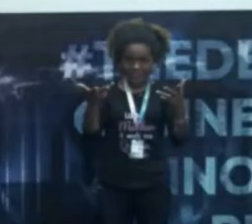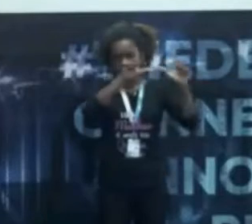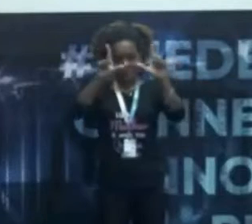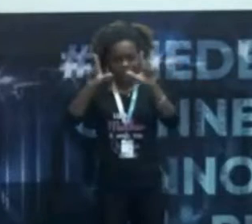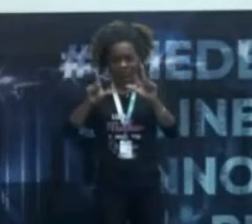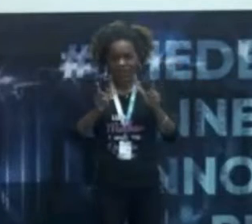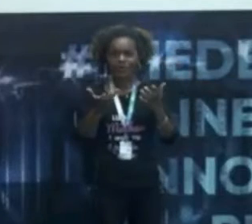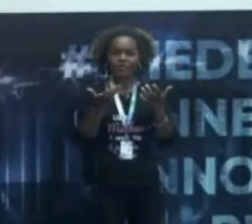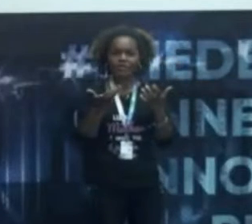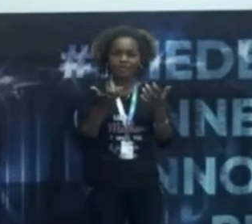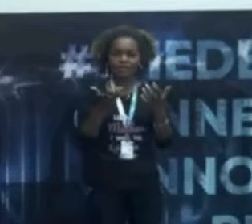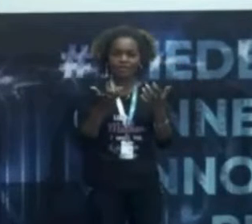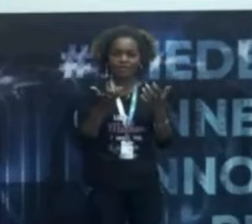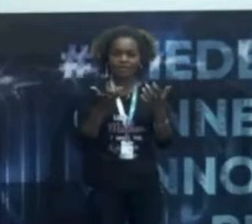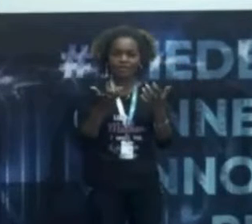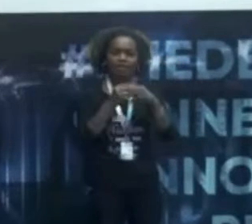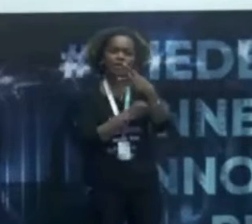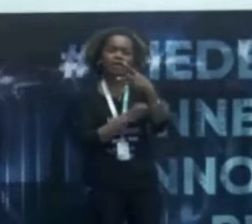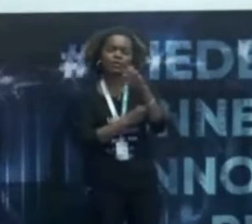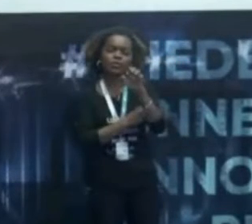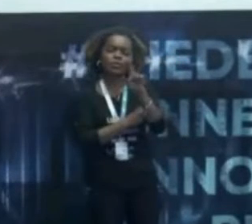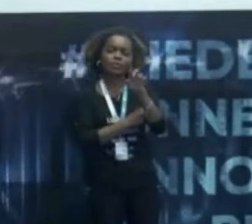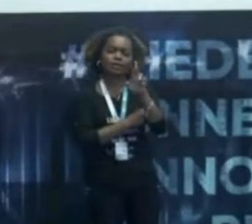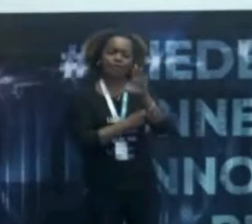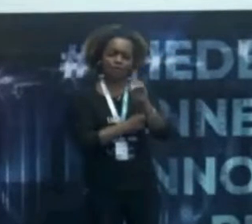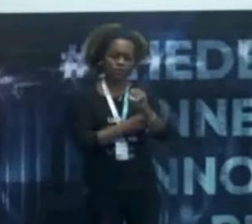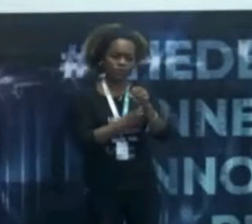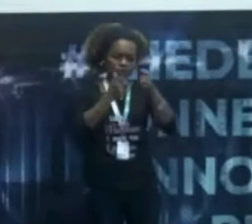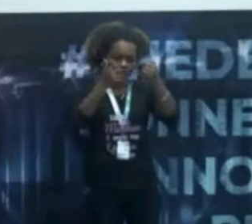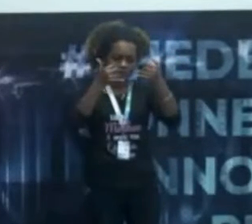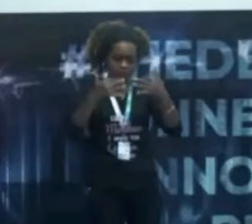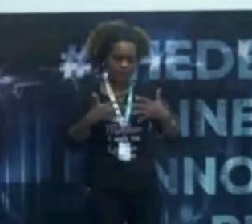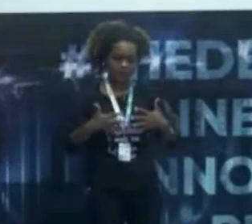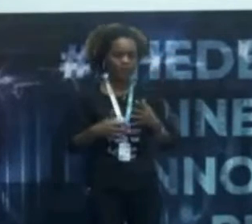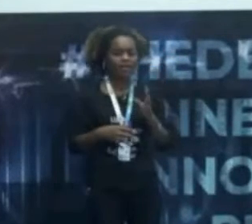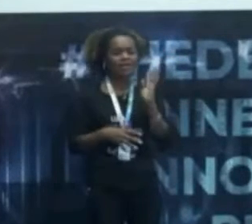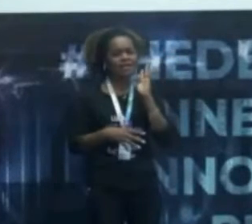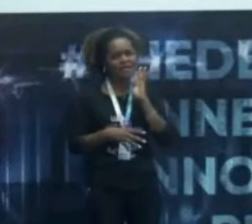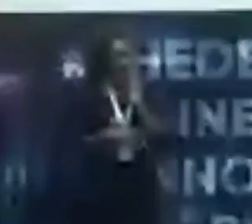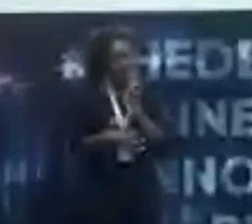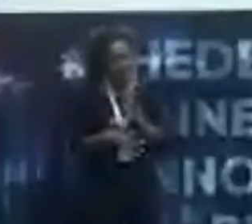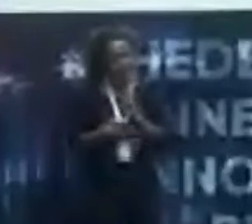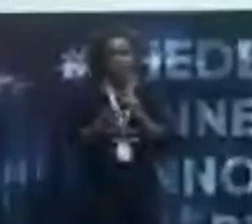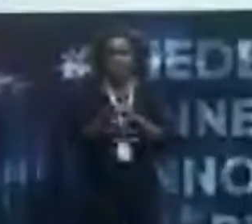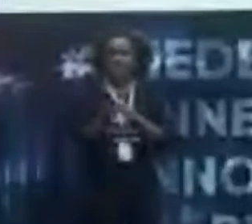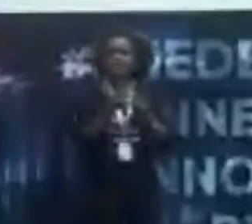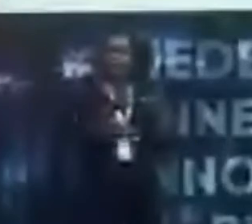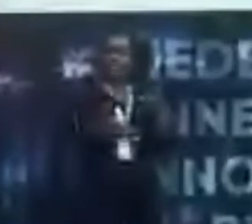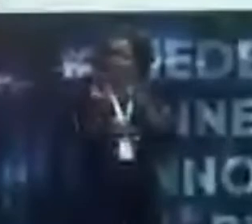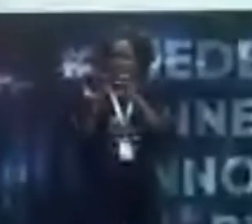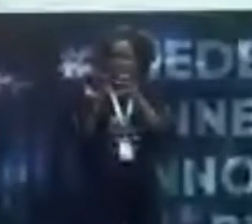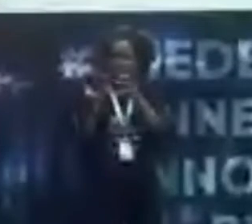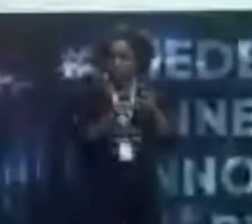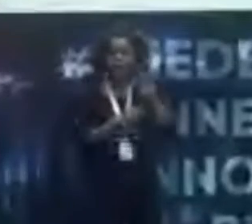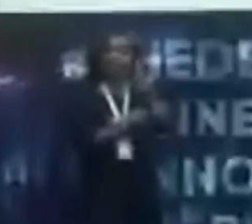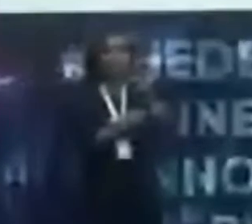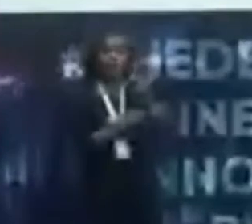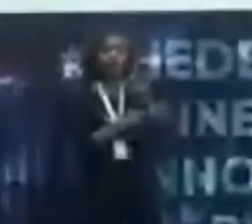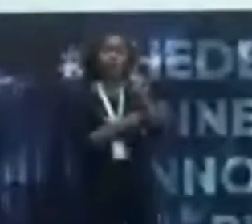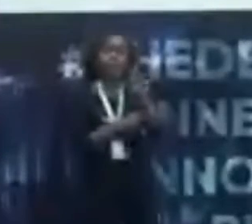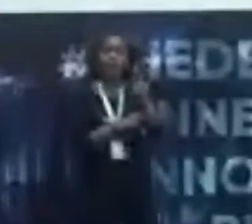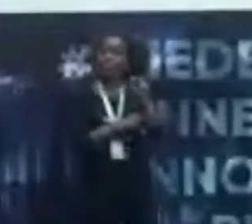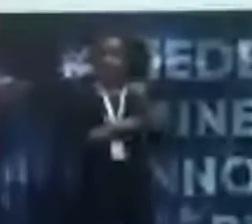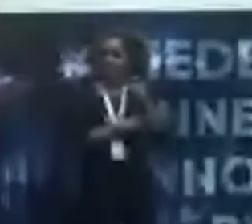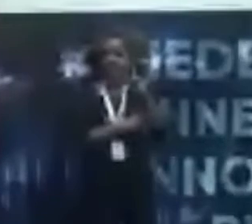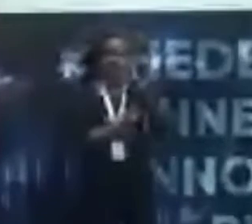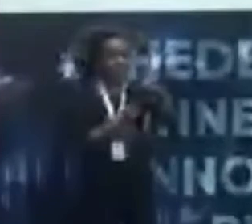queria comentar aqui o que o Pedro falou a respeito, né? Ele falou assim, bacana demais essa perspectiva. Vinícius, minha avaliação é a